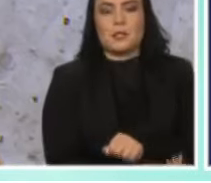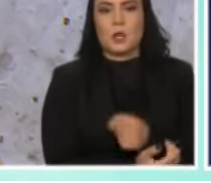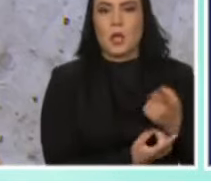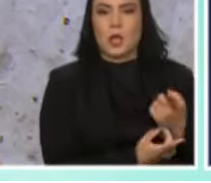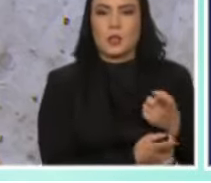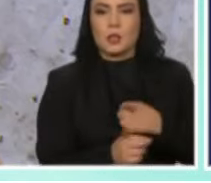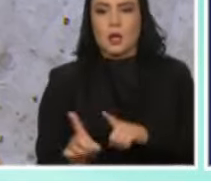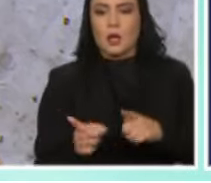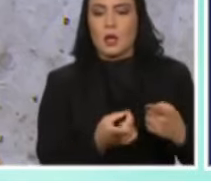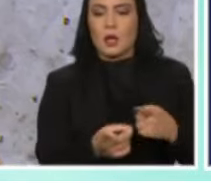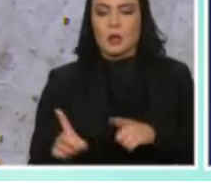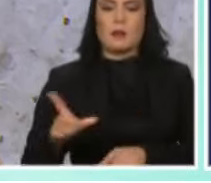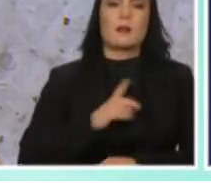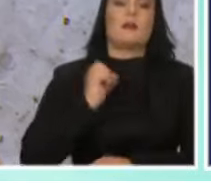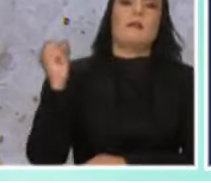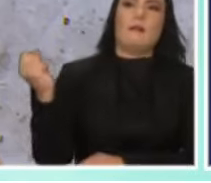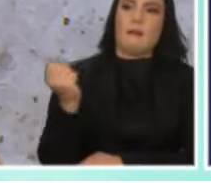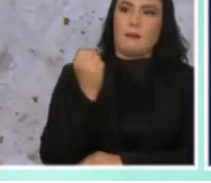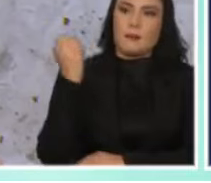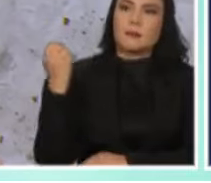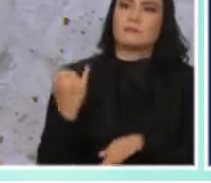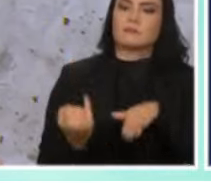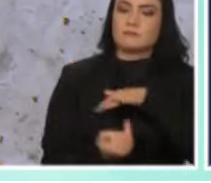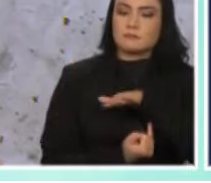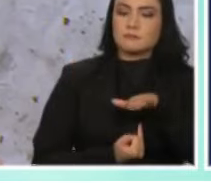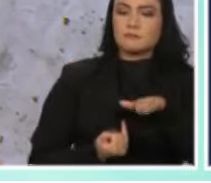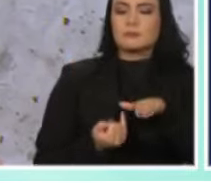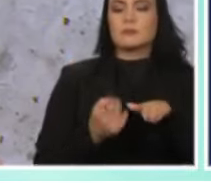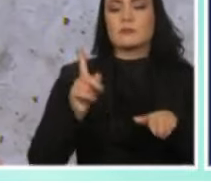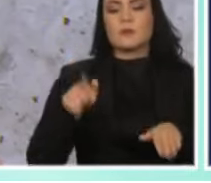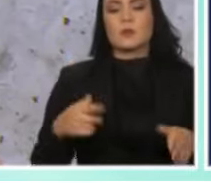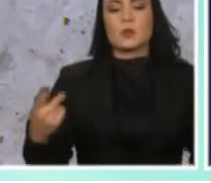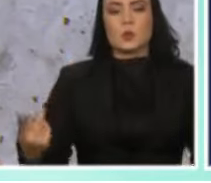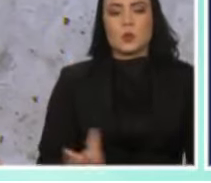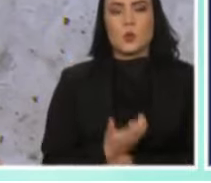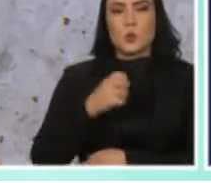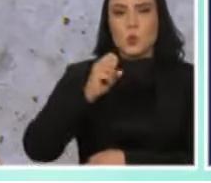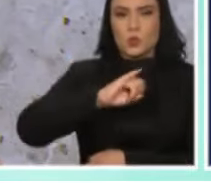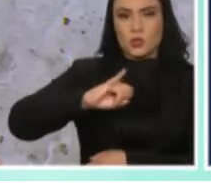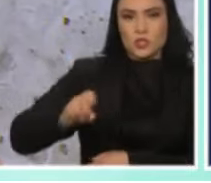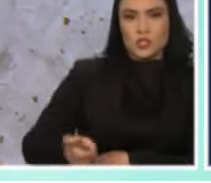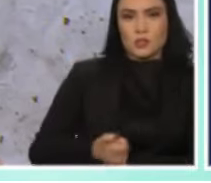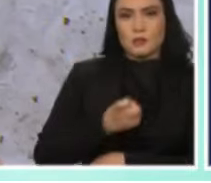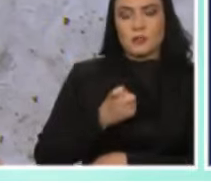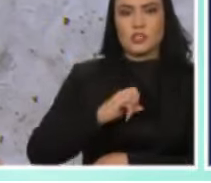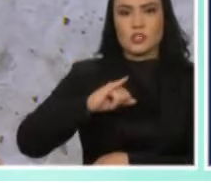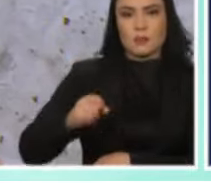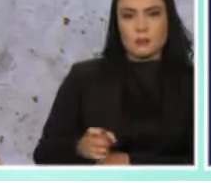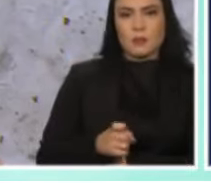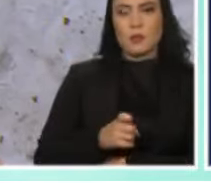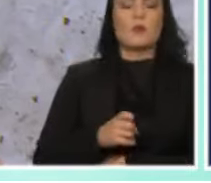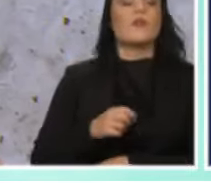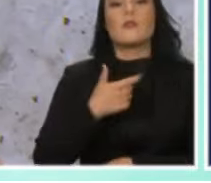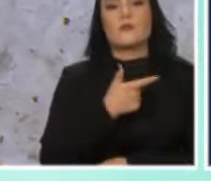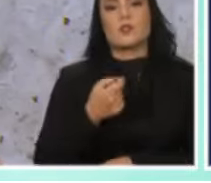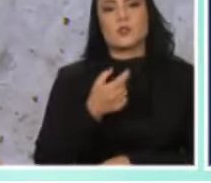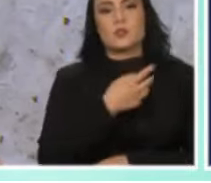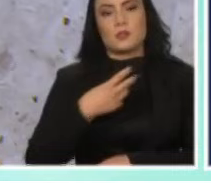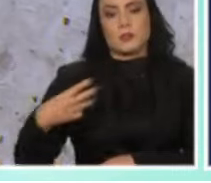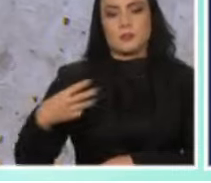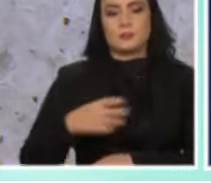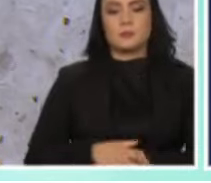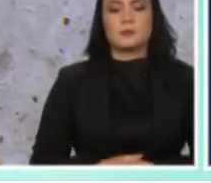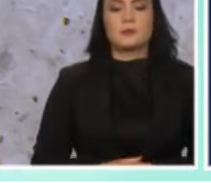patrocinou então e isso já trouxe uma resposta principalmente às críticas que vinham de fora e o Supremo achou uma